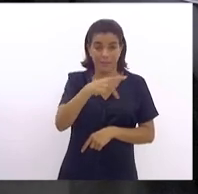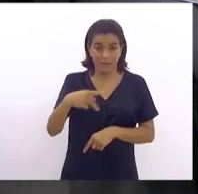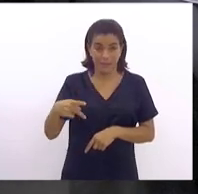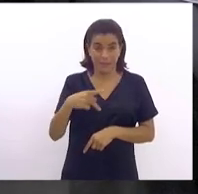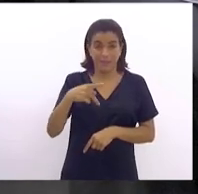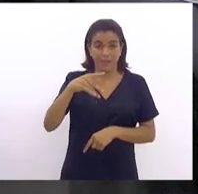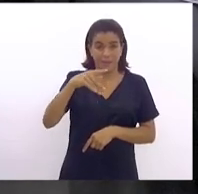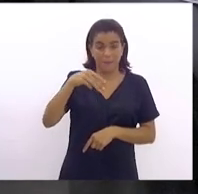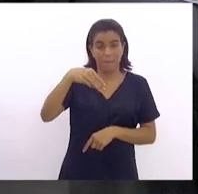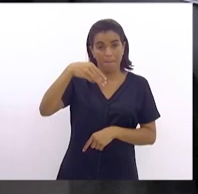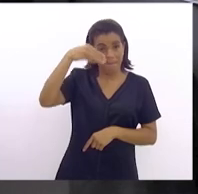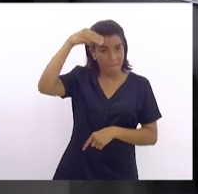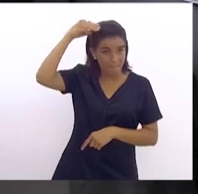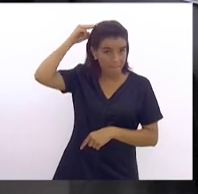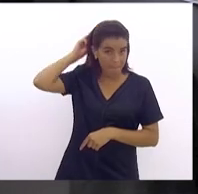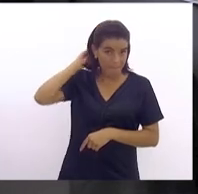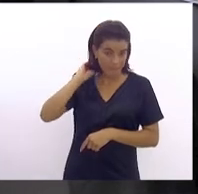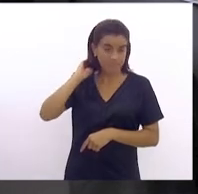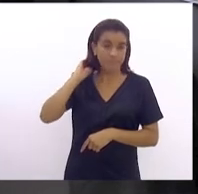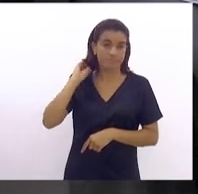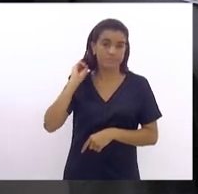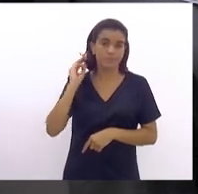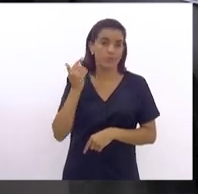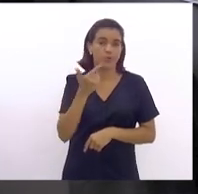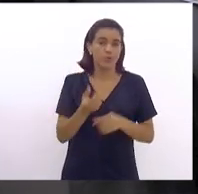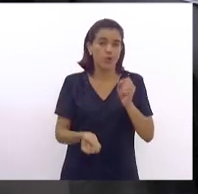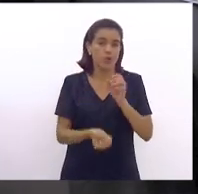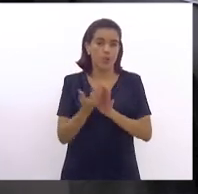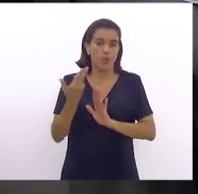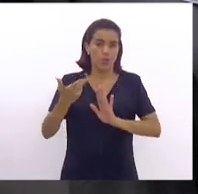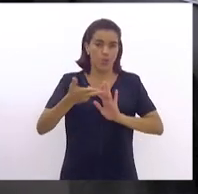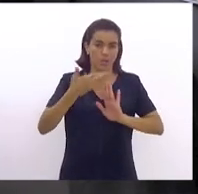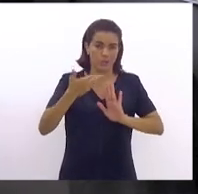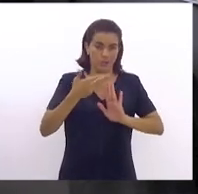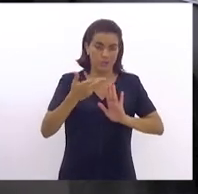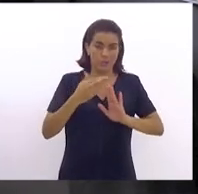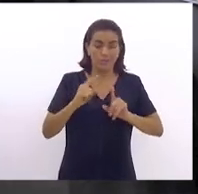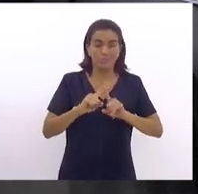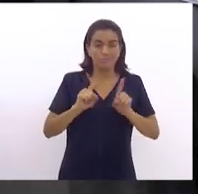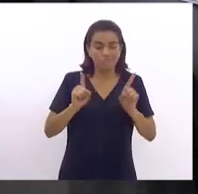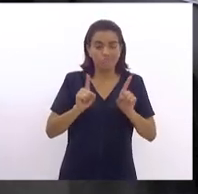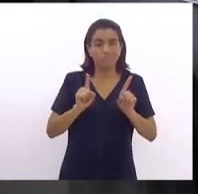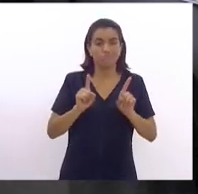uma resolução, mas foi aqui